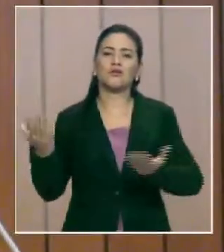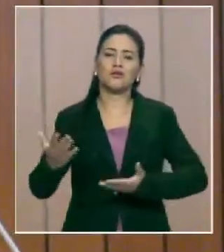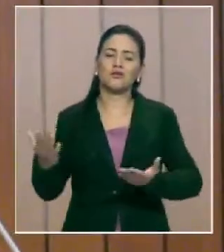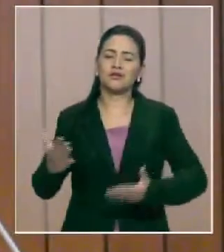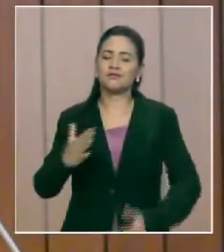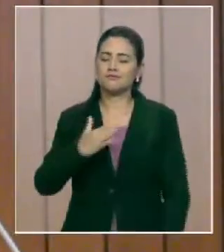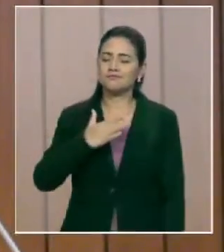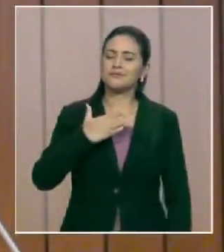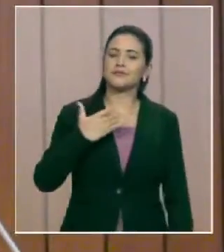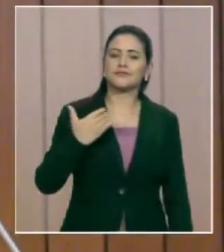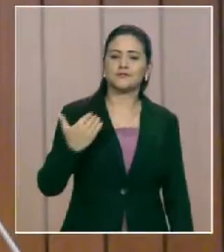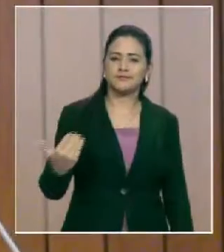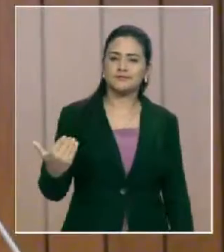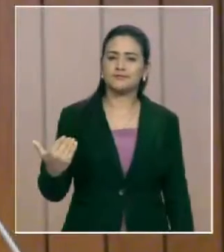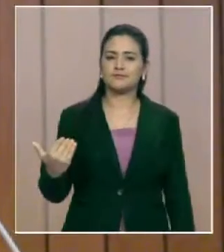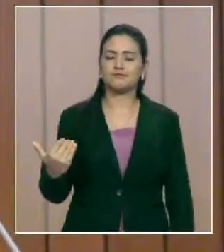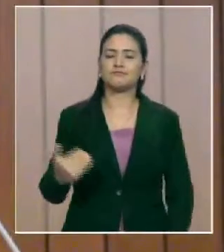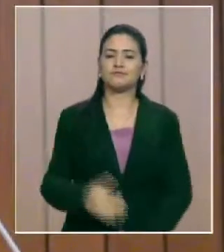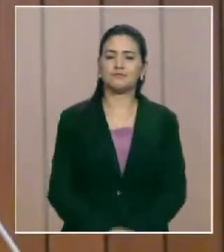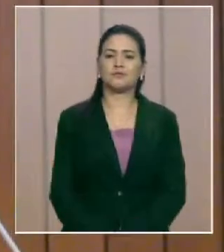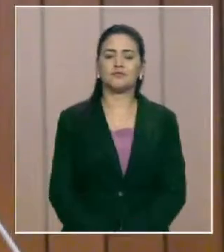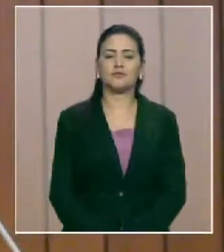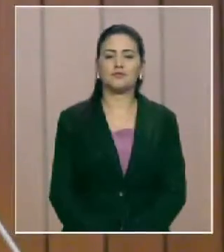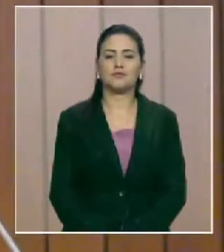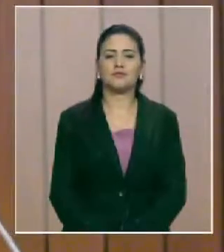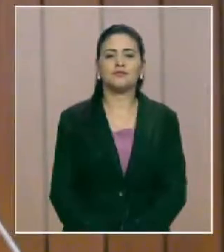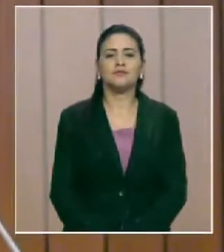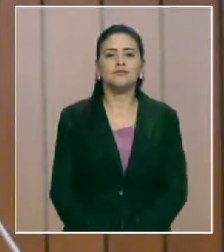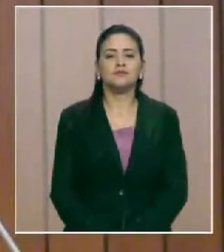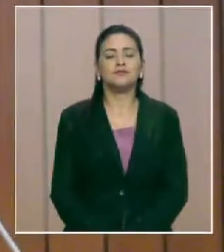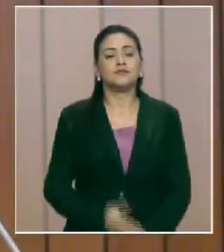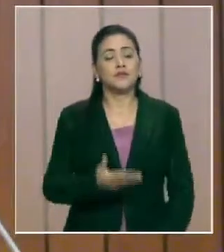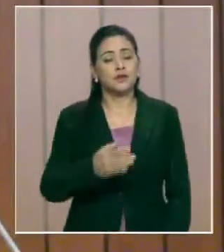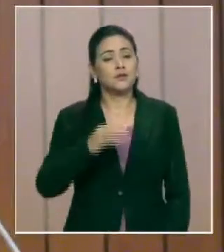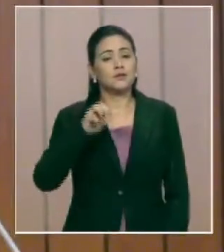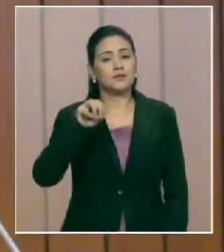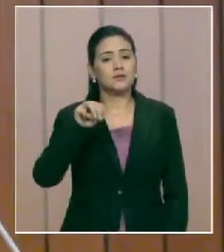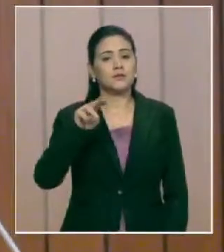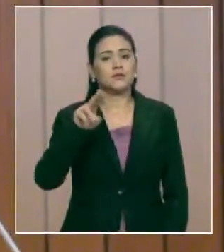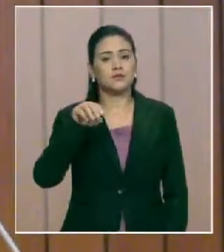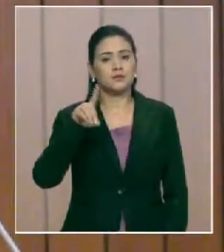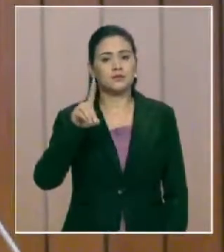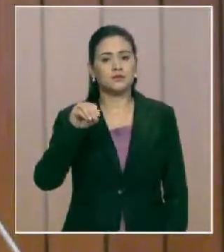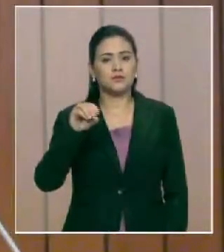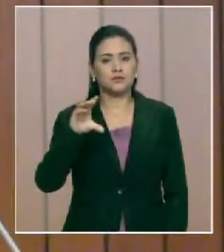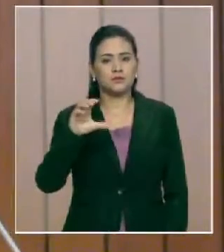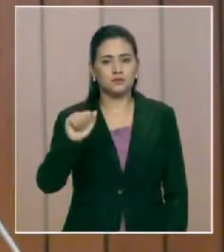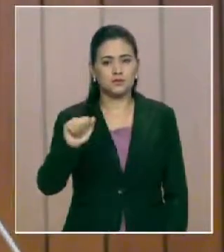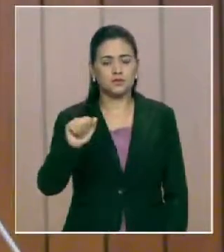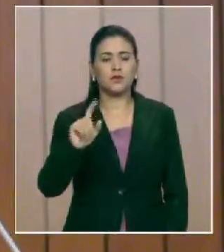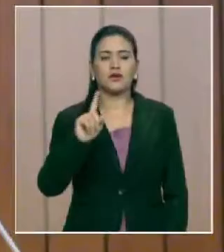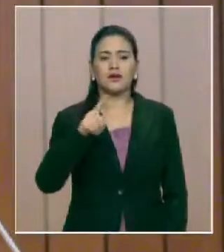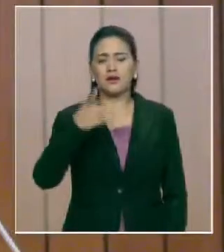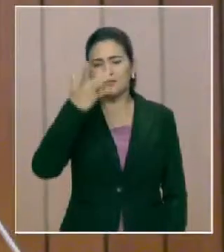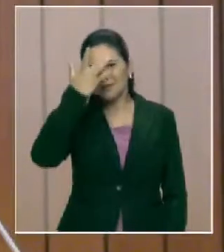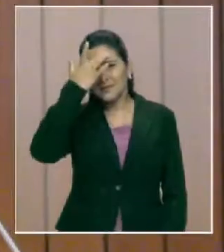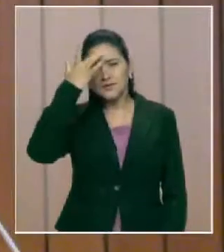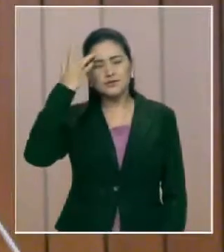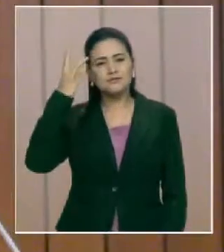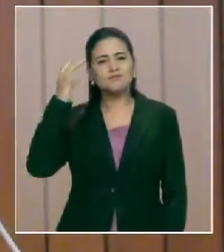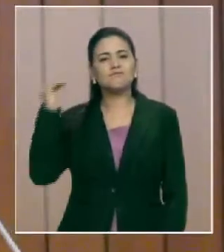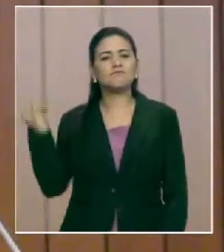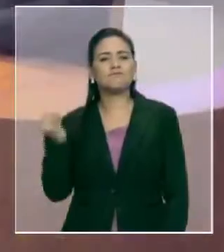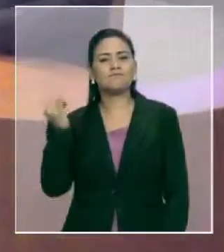isto porque Dona Mudoca era uma das grandes referências da história do nosso